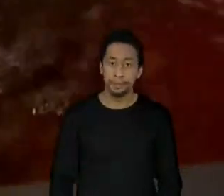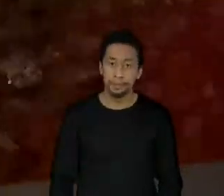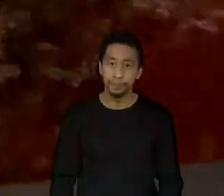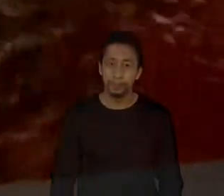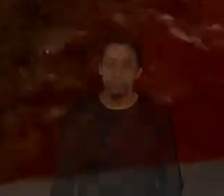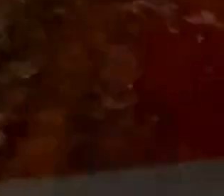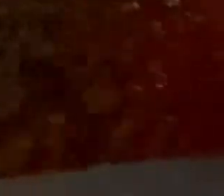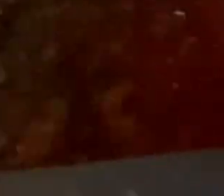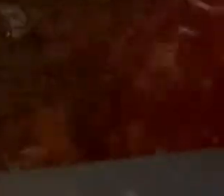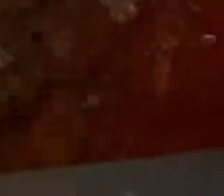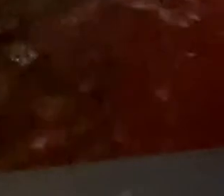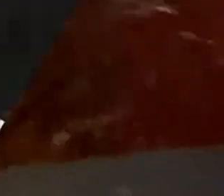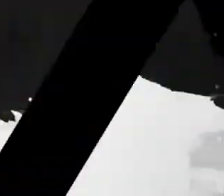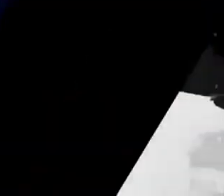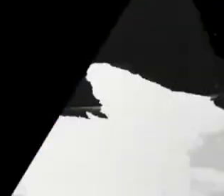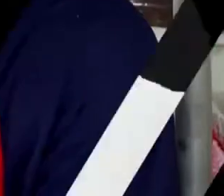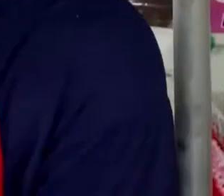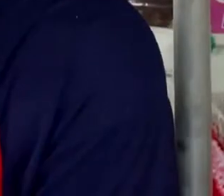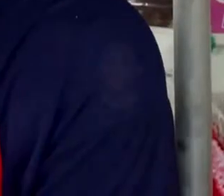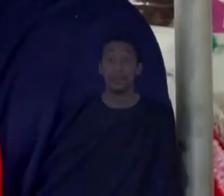roupa é